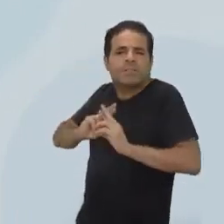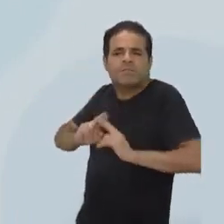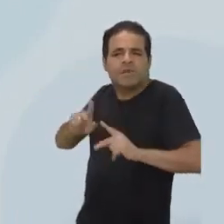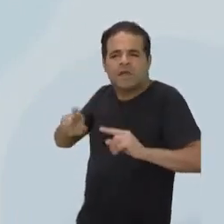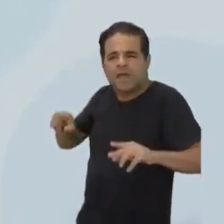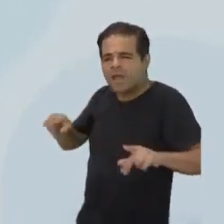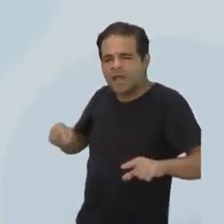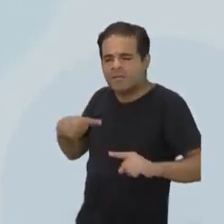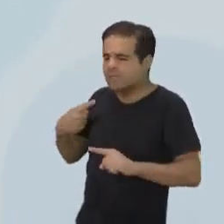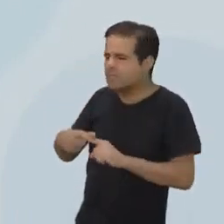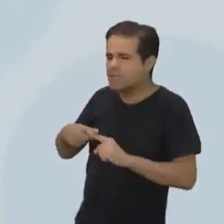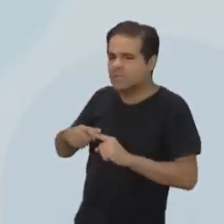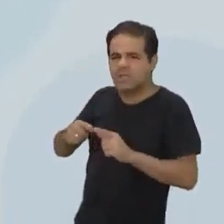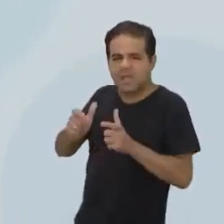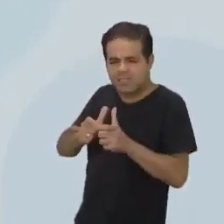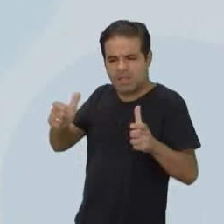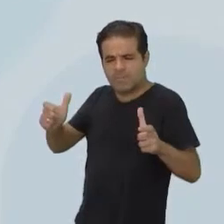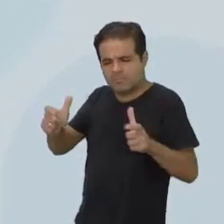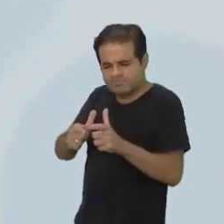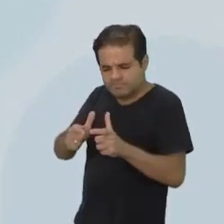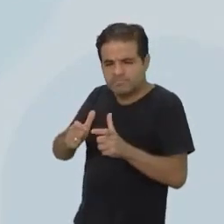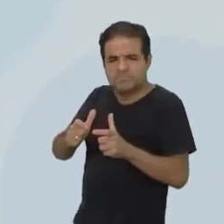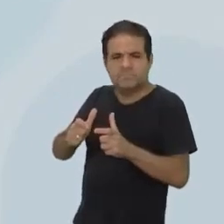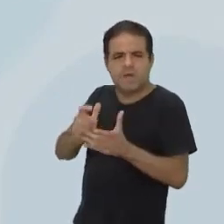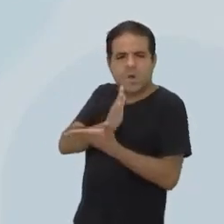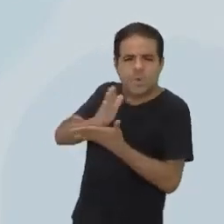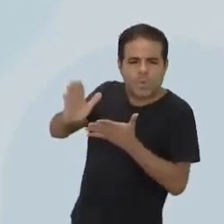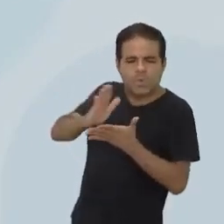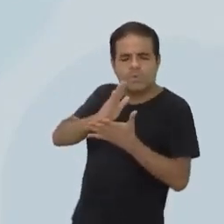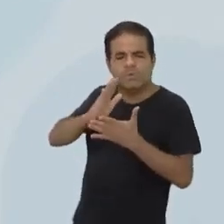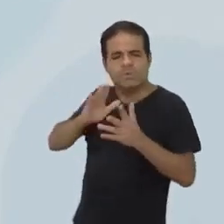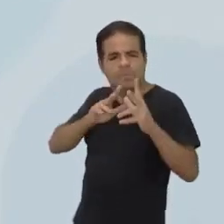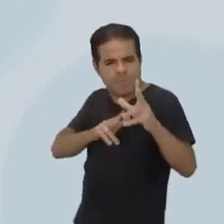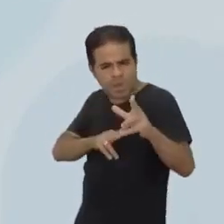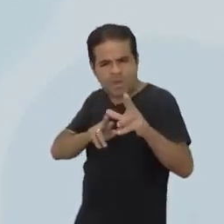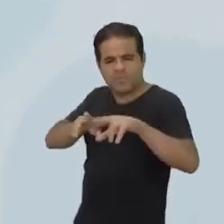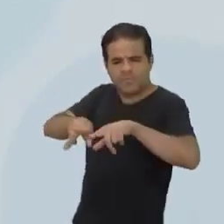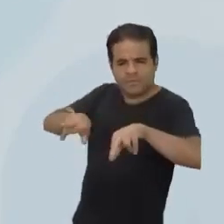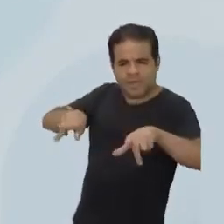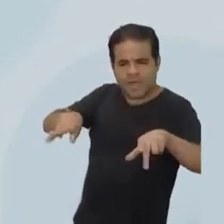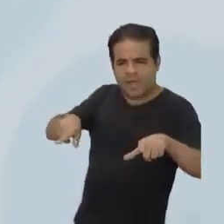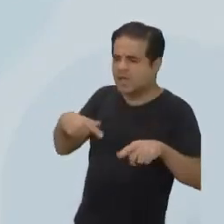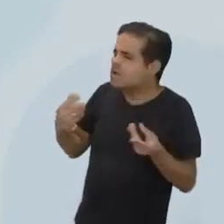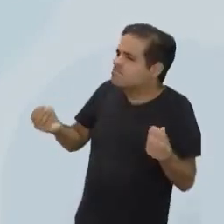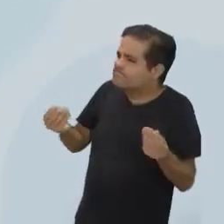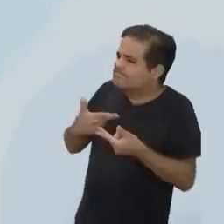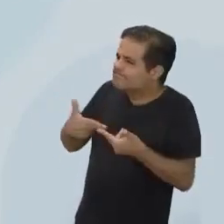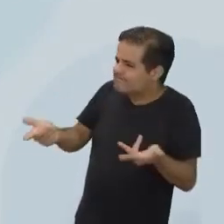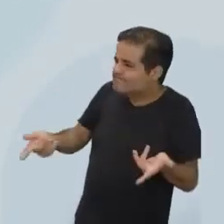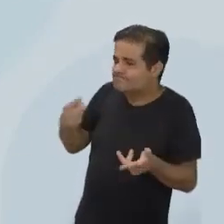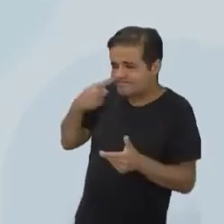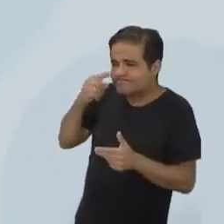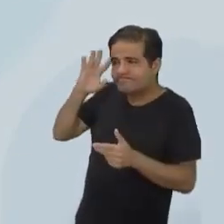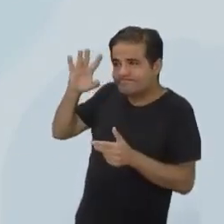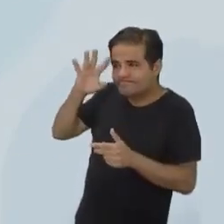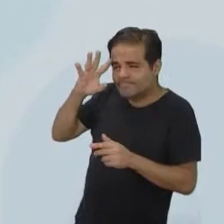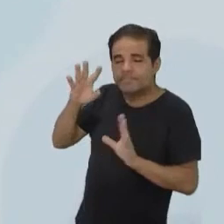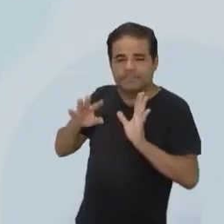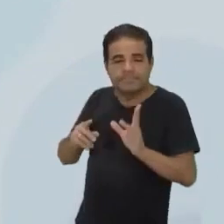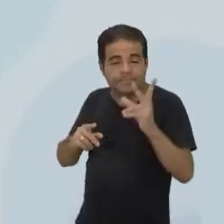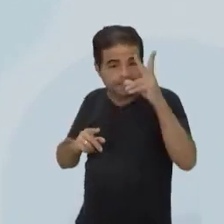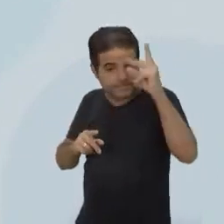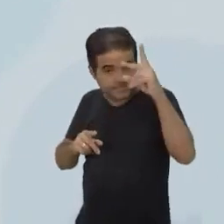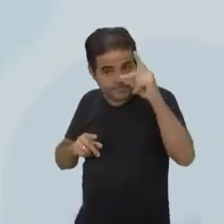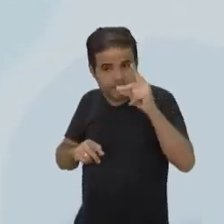diferentes? Os tamanhos delas aí, se eles são iguais ou são diferentes também. Então, coisas a se levantar. A segunda